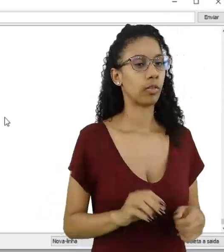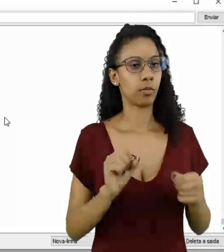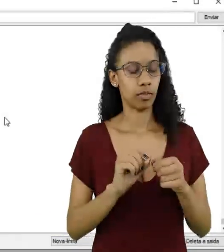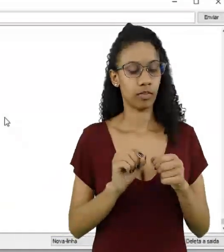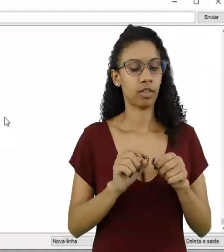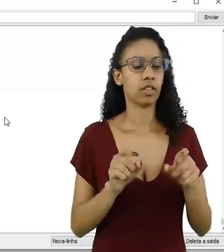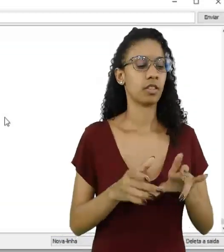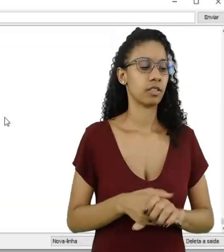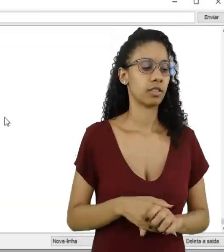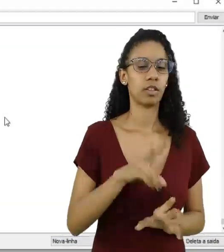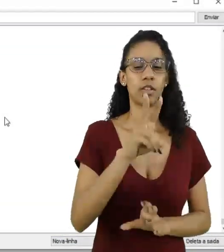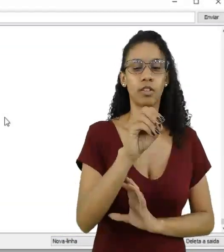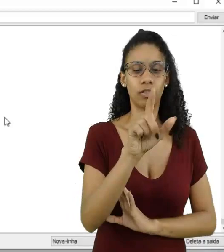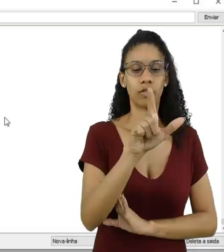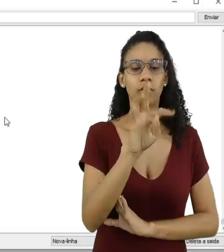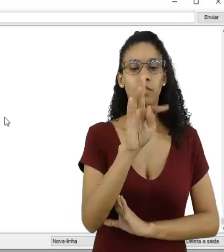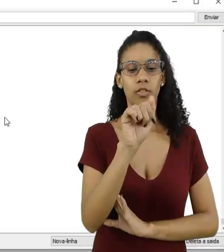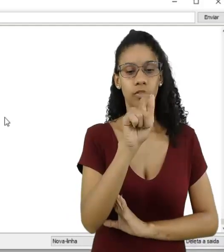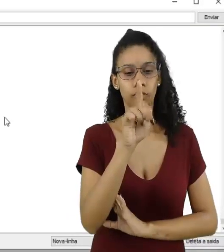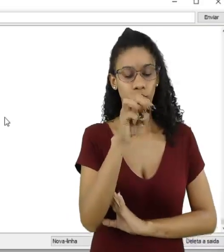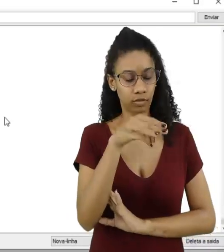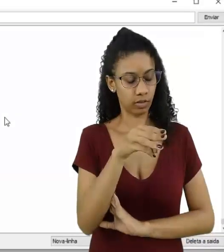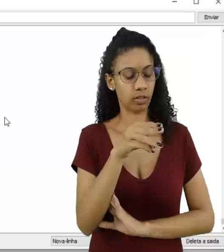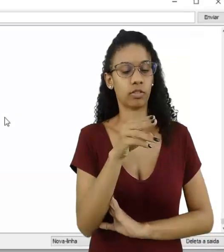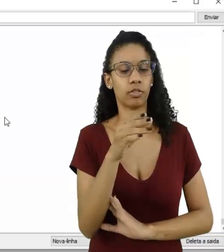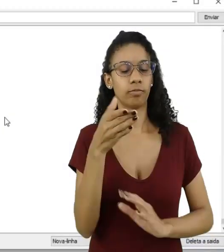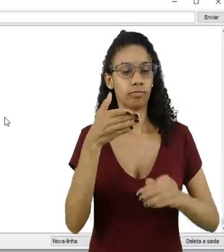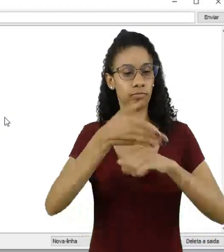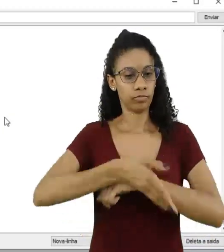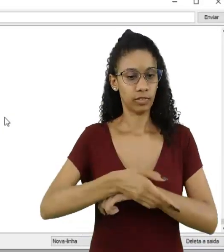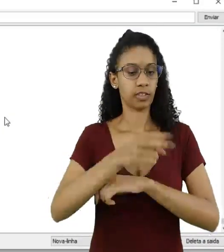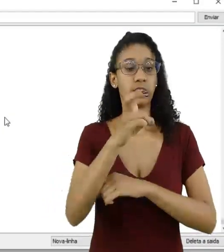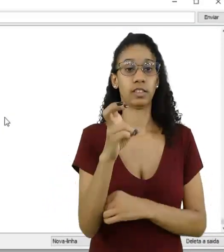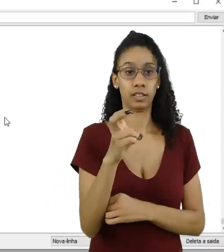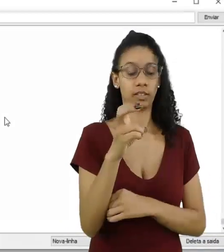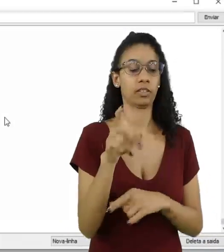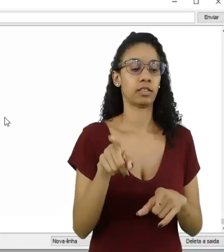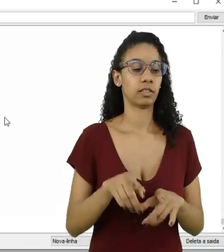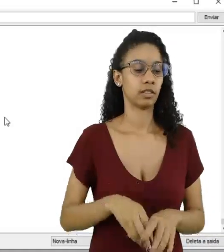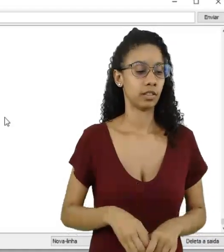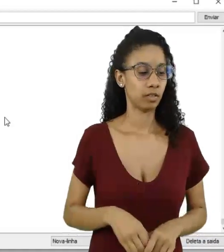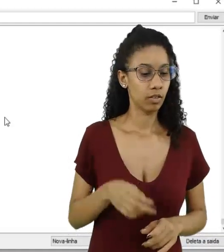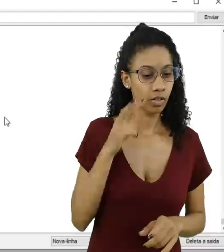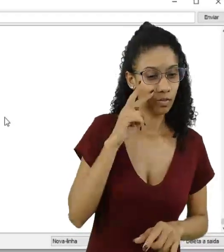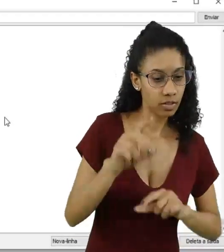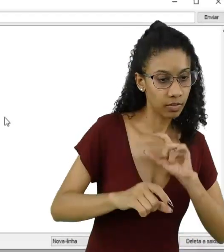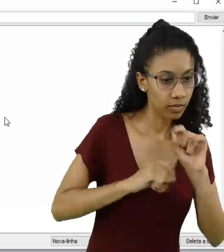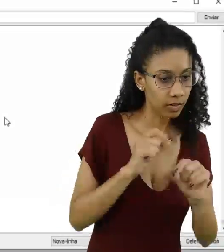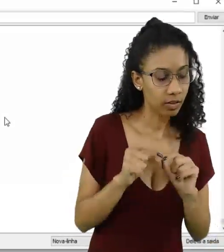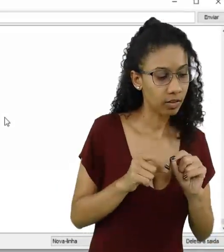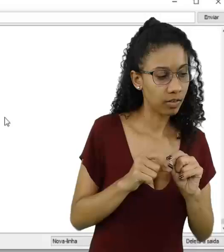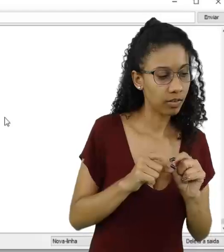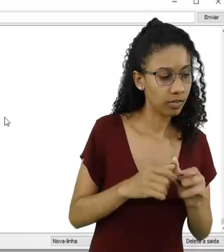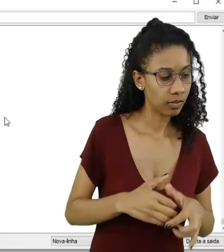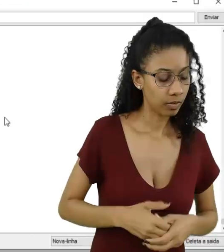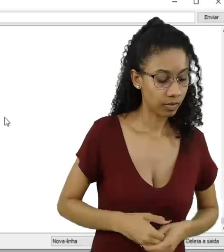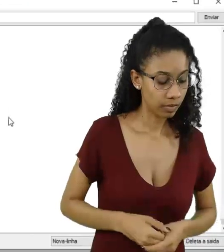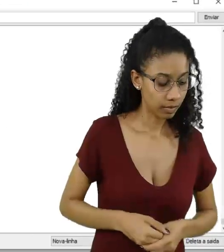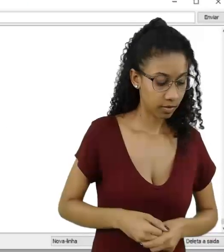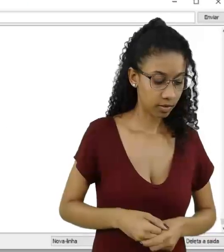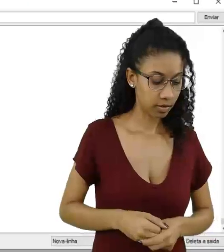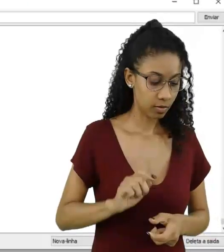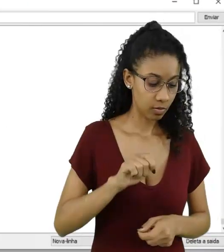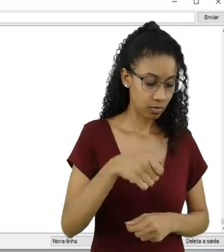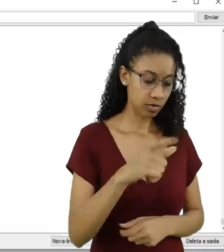voltagem de saída. Voltagem de entrada 5 volts. Você vai fazer essa fórmula, vai implementar aqui e ela vai, no seu print LN,